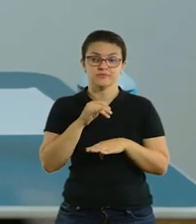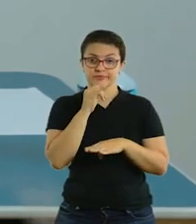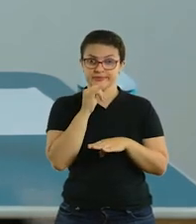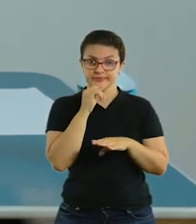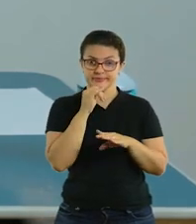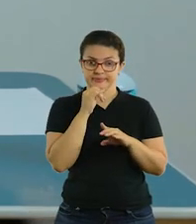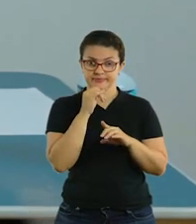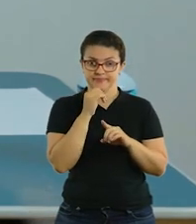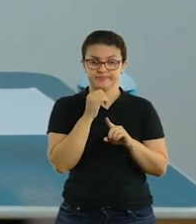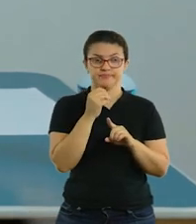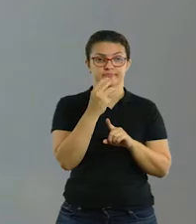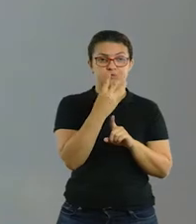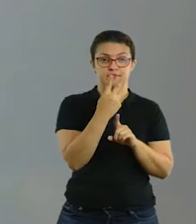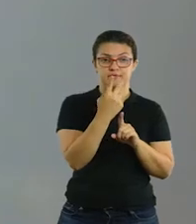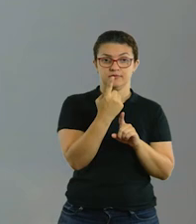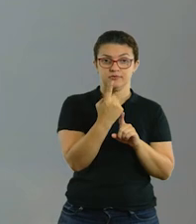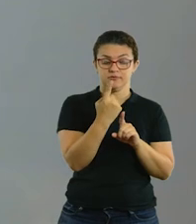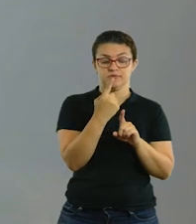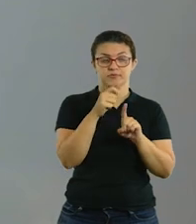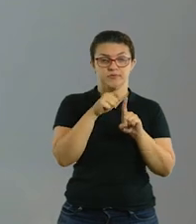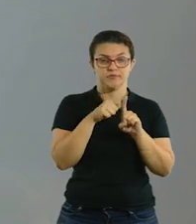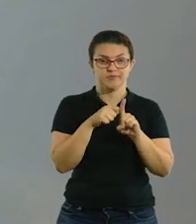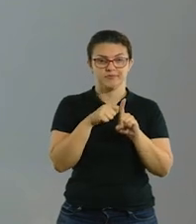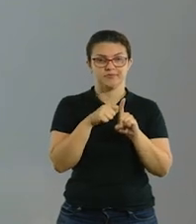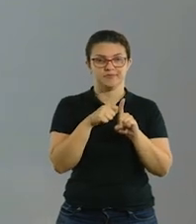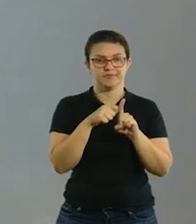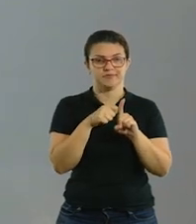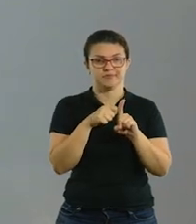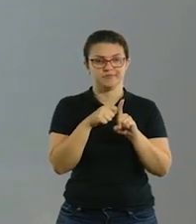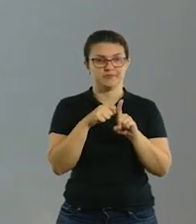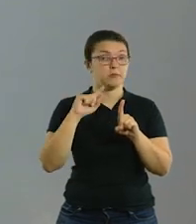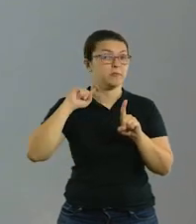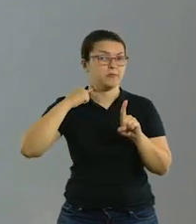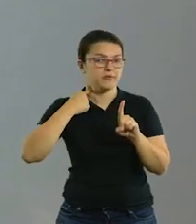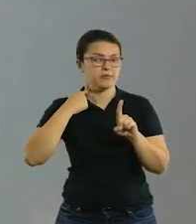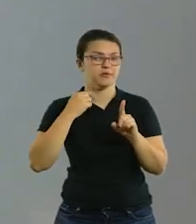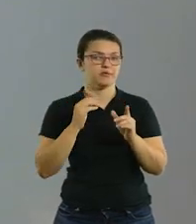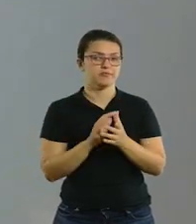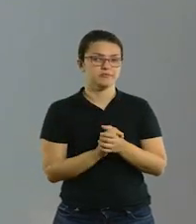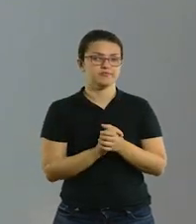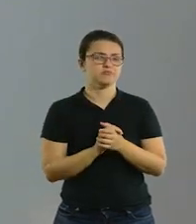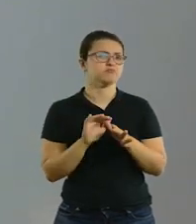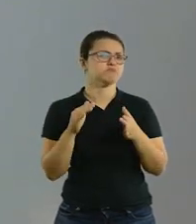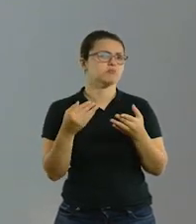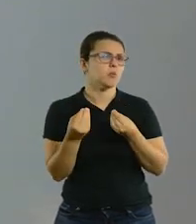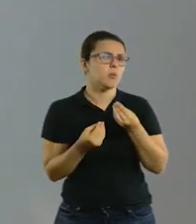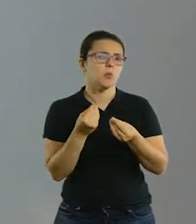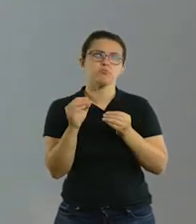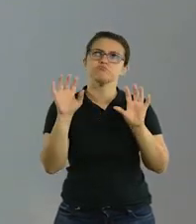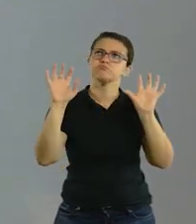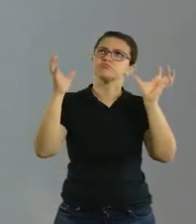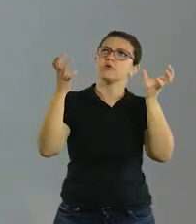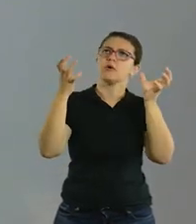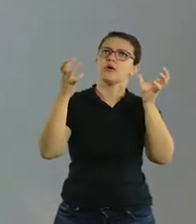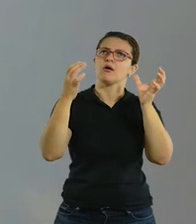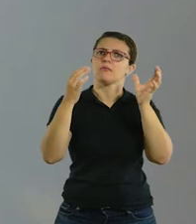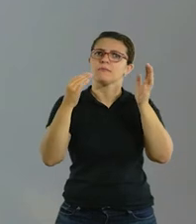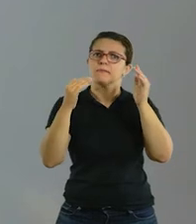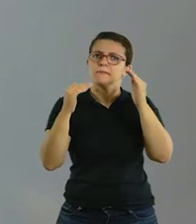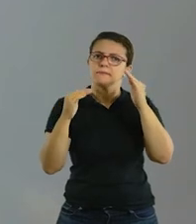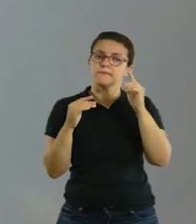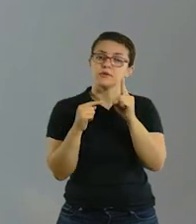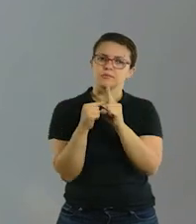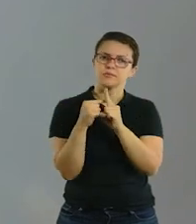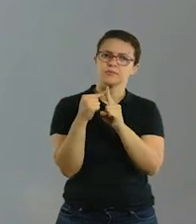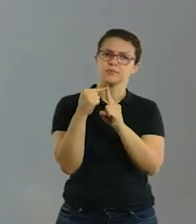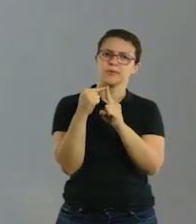eu coloquei 31/5, certo? E aí, vocês vão ver qual é a temperatura máxima nesse dia. Qual é a previsão da temperatura máxima?